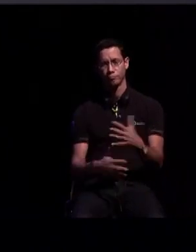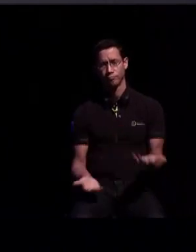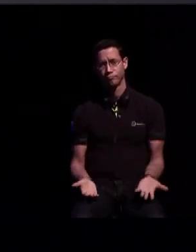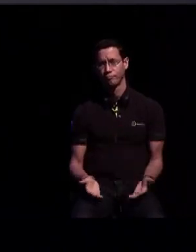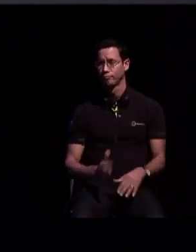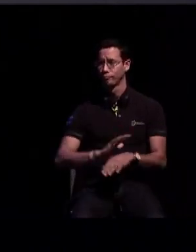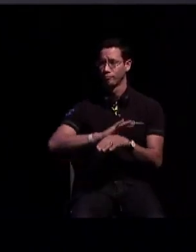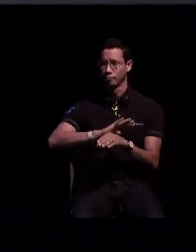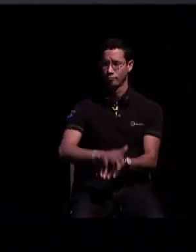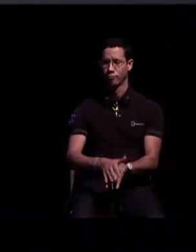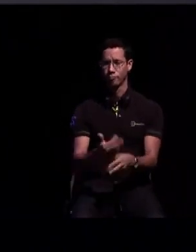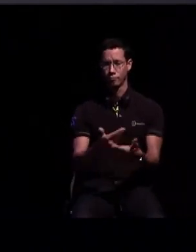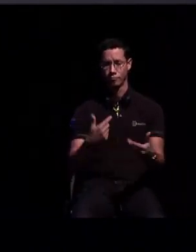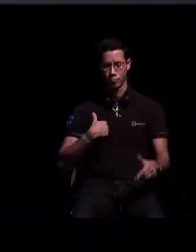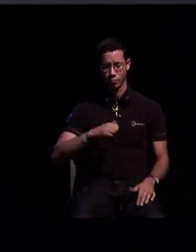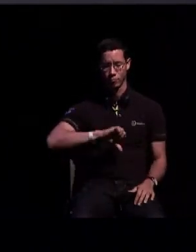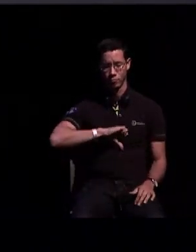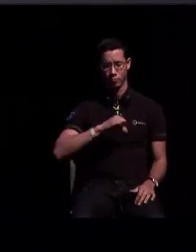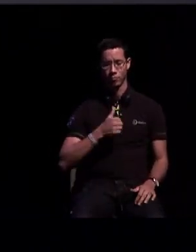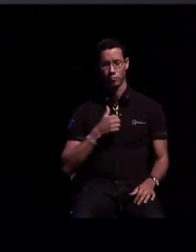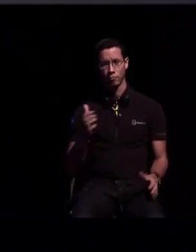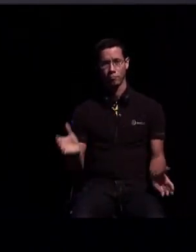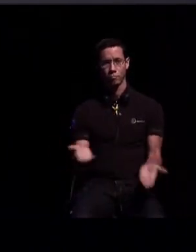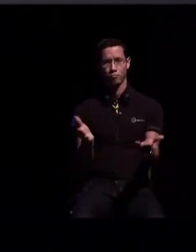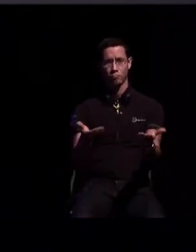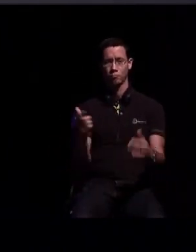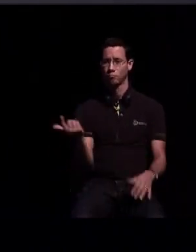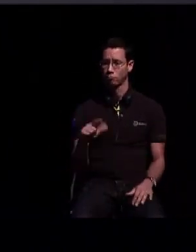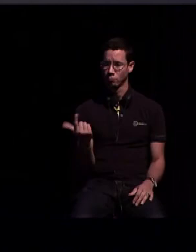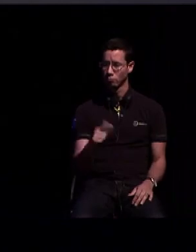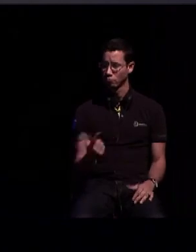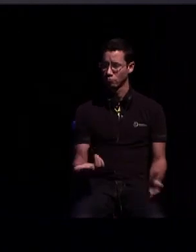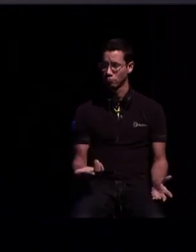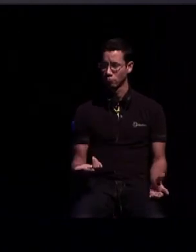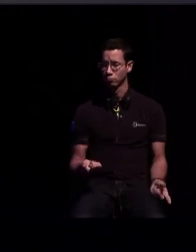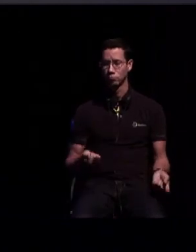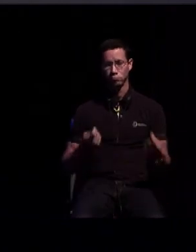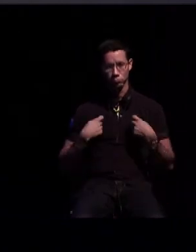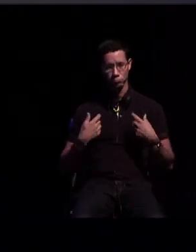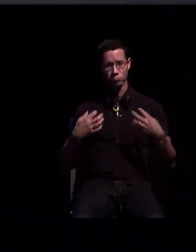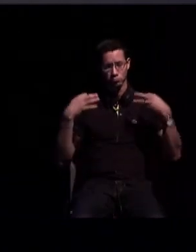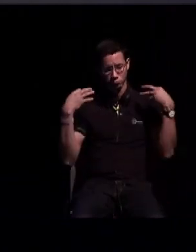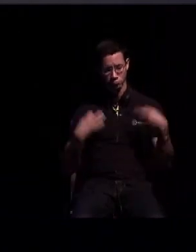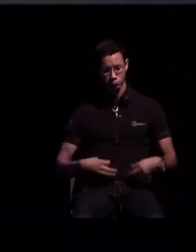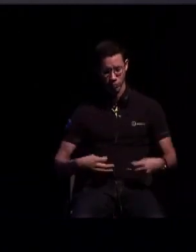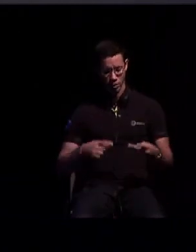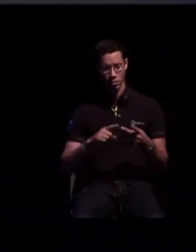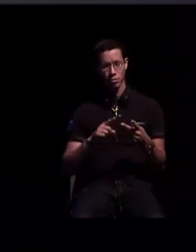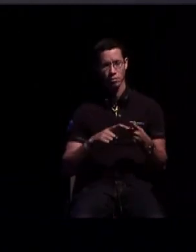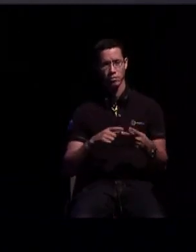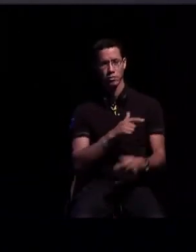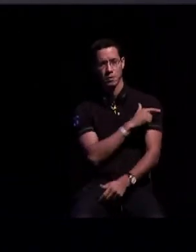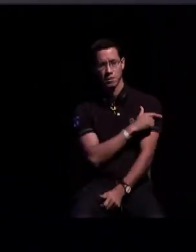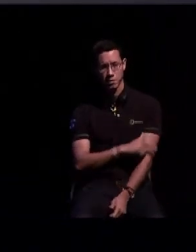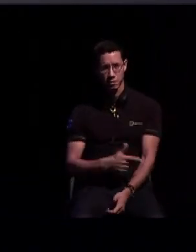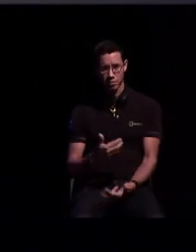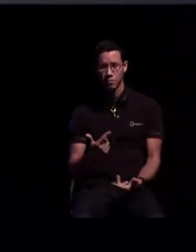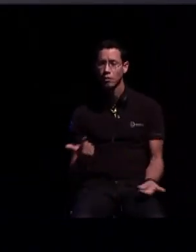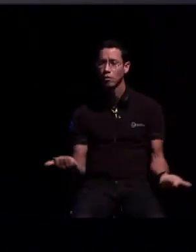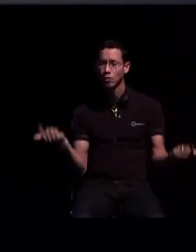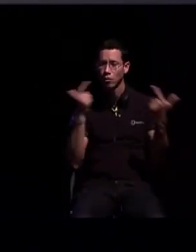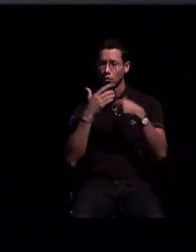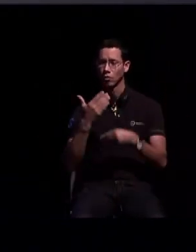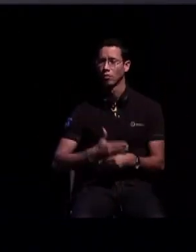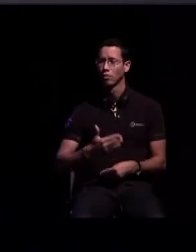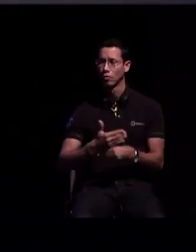pelo não reforço da autoestima, né? Coisas como dignidade, respeitabilidade, etc., que só podem ser construídas. Isso não é